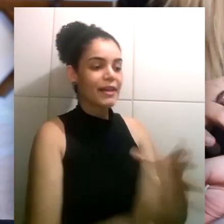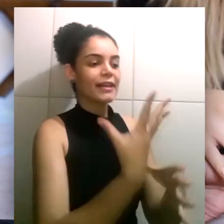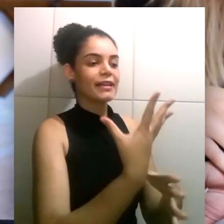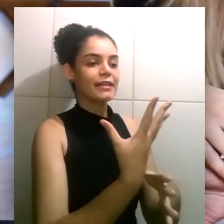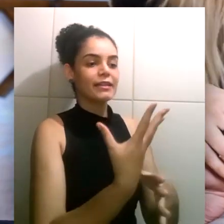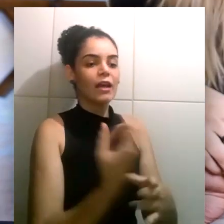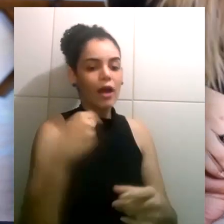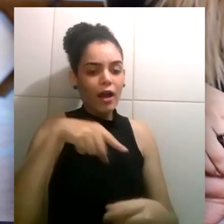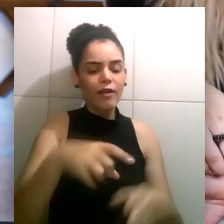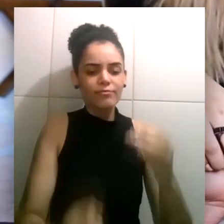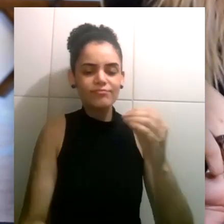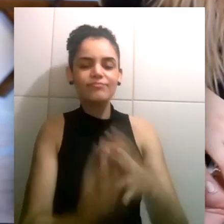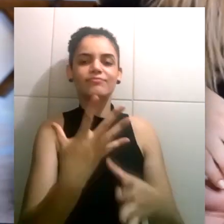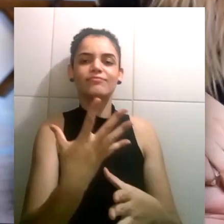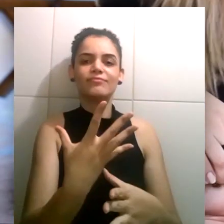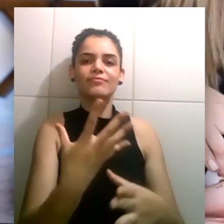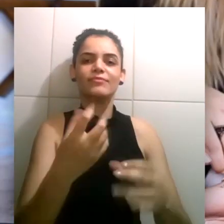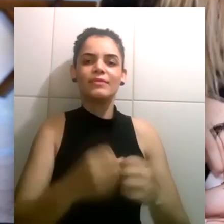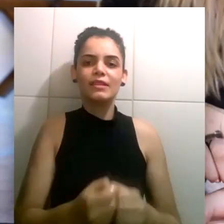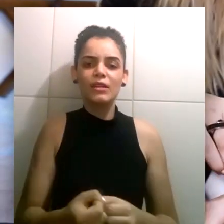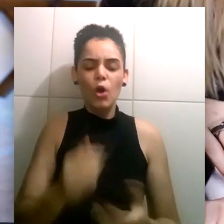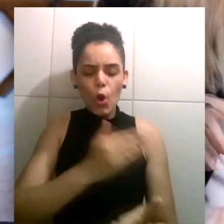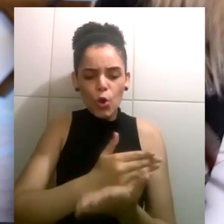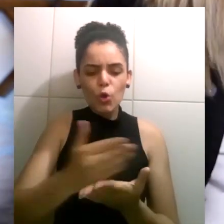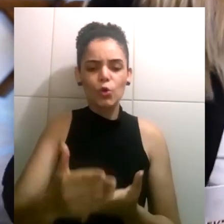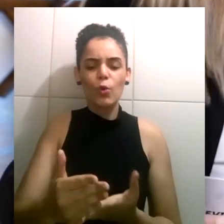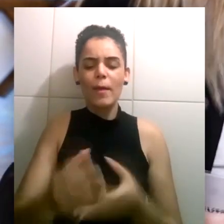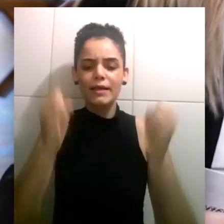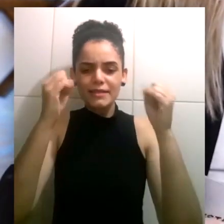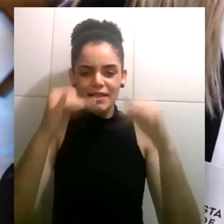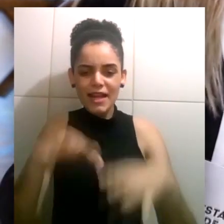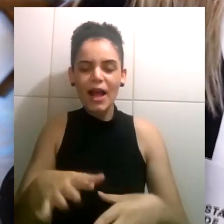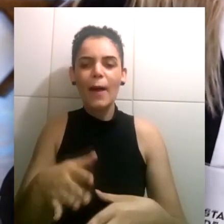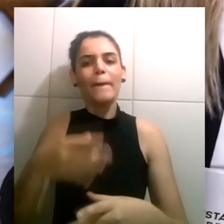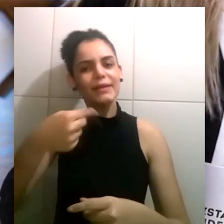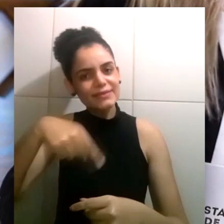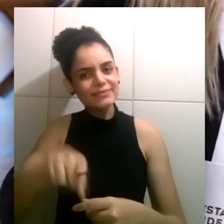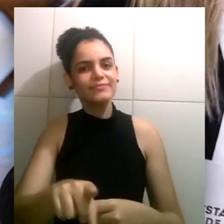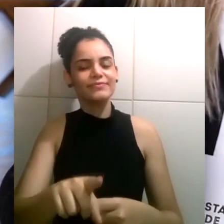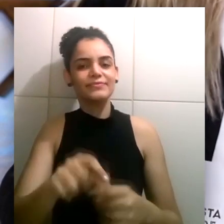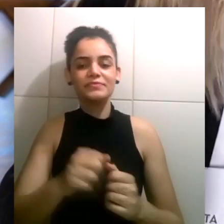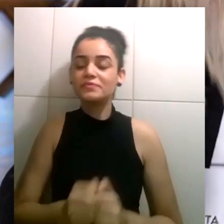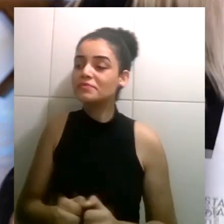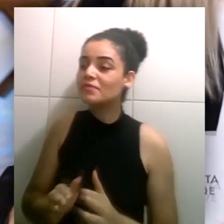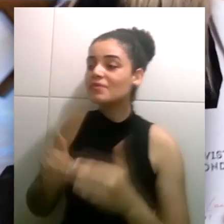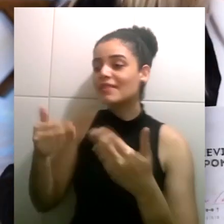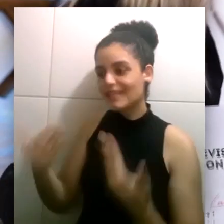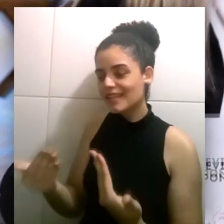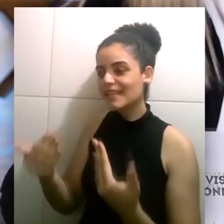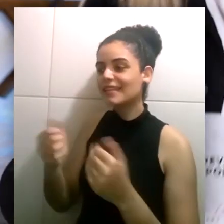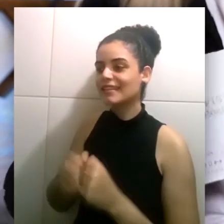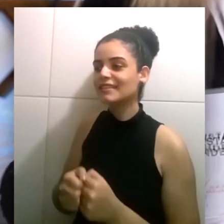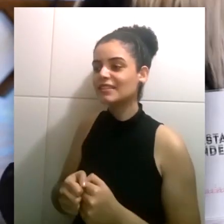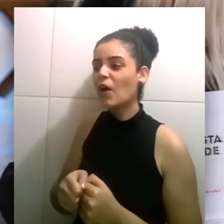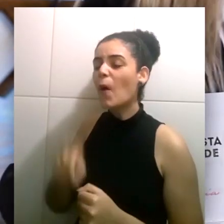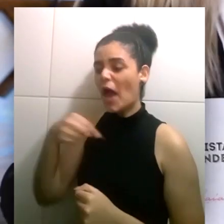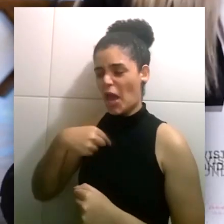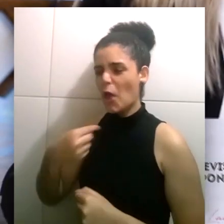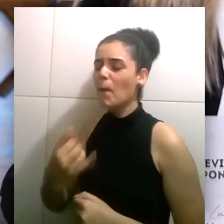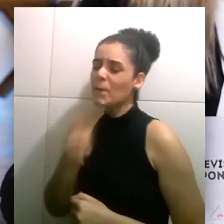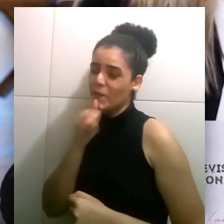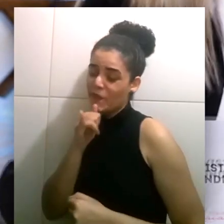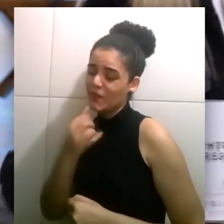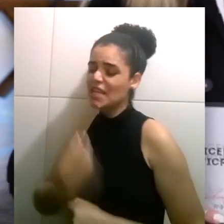ali, né? Abençoa, começa e vai. Daí você vai pro outro, começa, abençoa, constrói e vai, né? É engraçado você falando isso, é muito o que eu tô